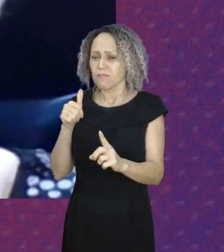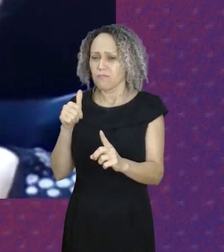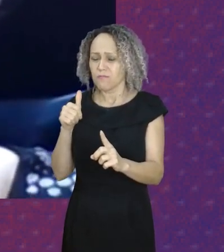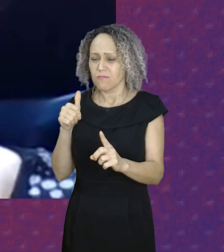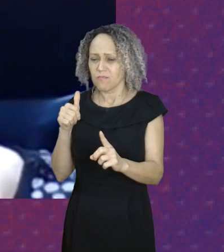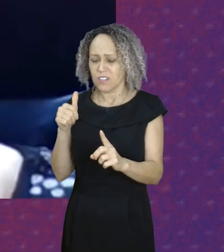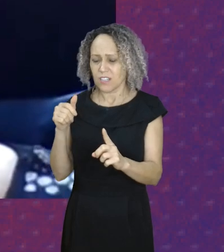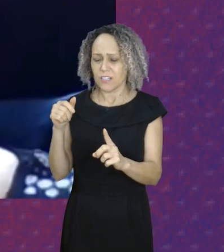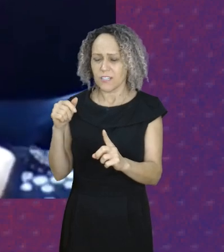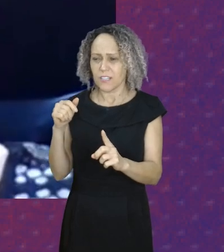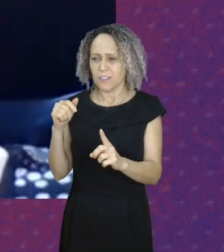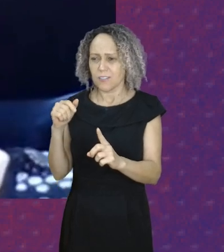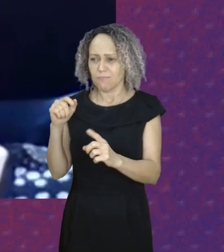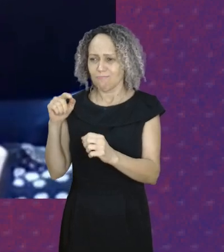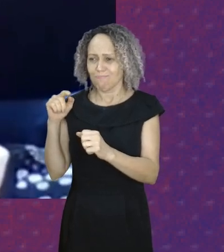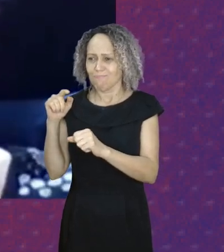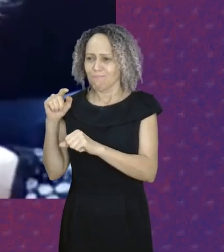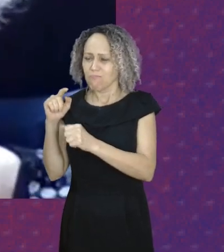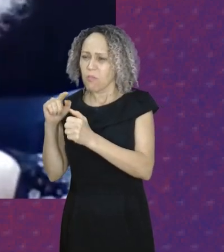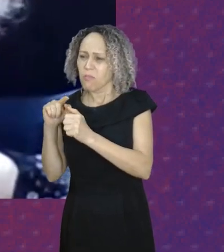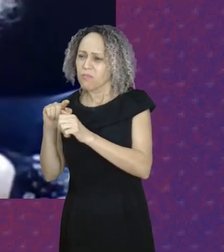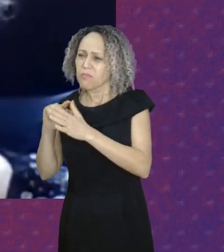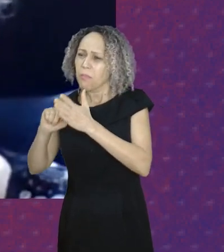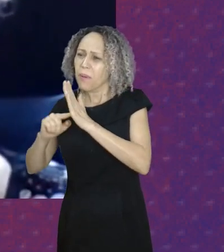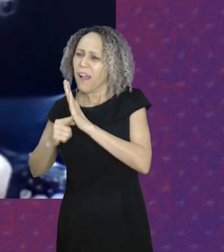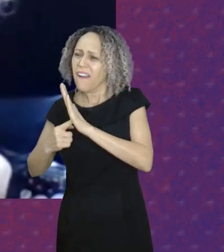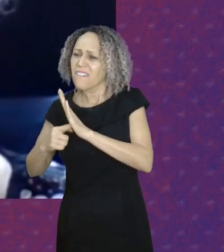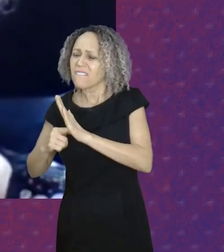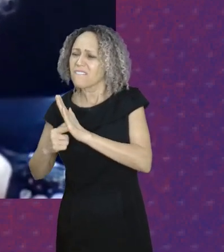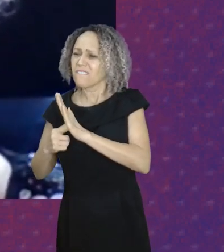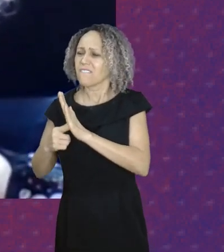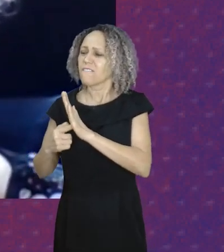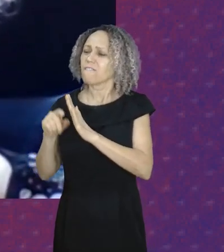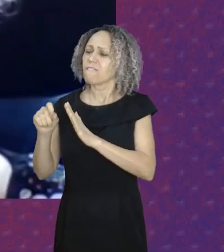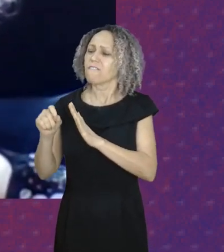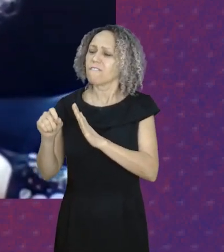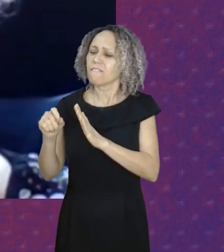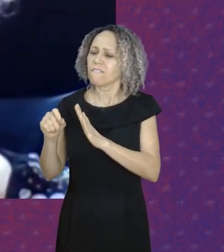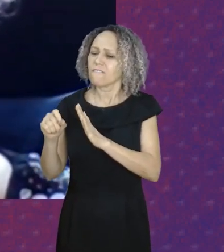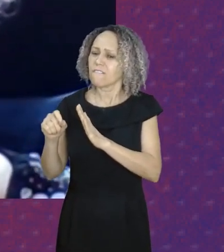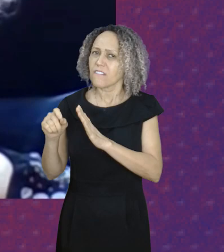está pedindo ajuda.